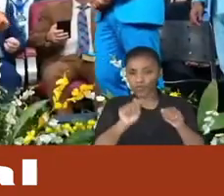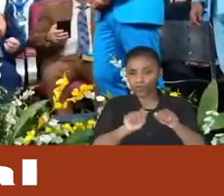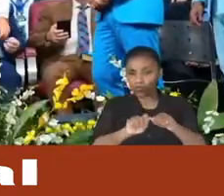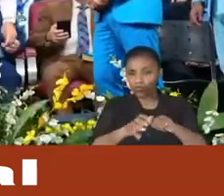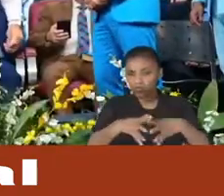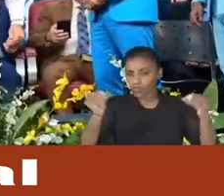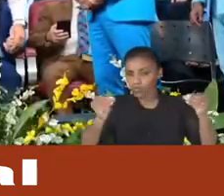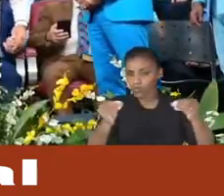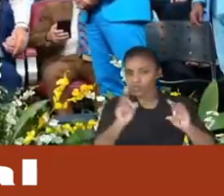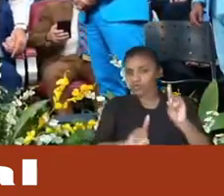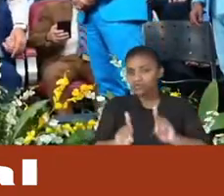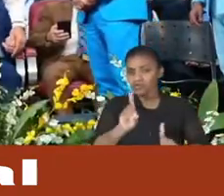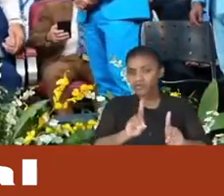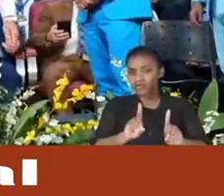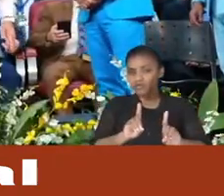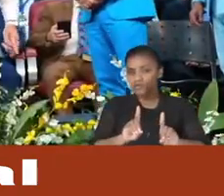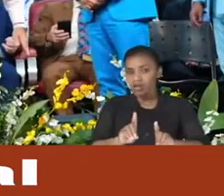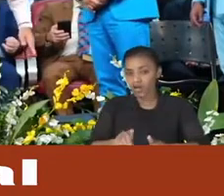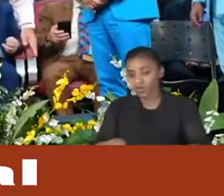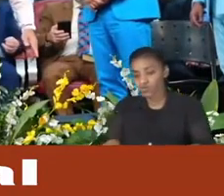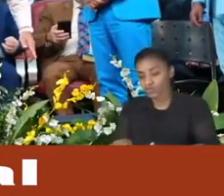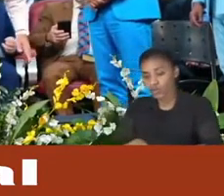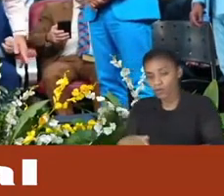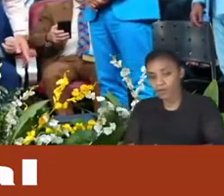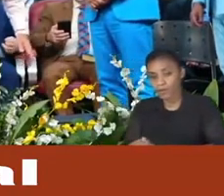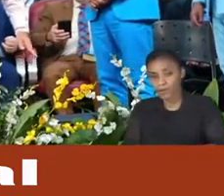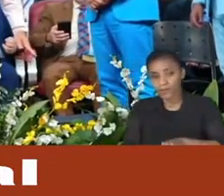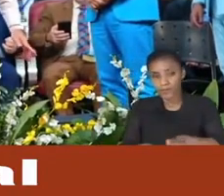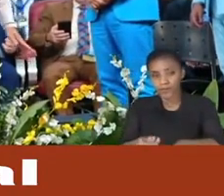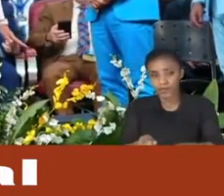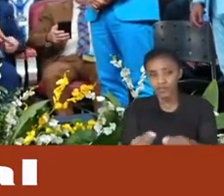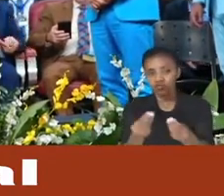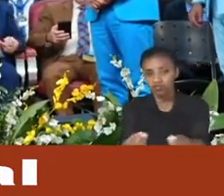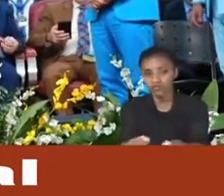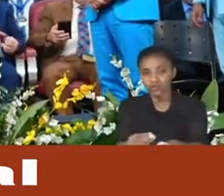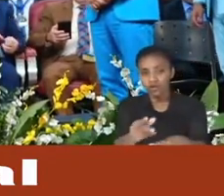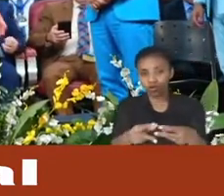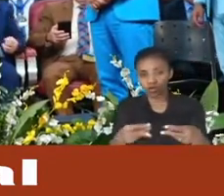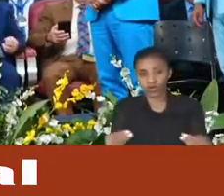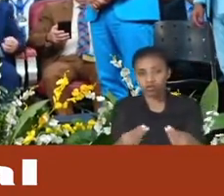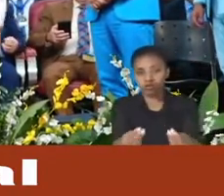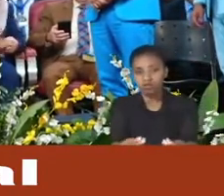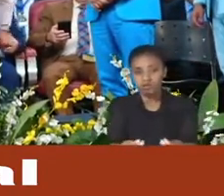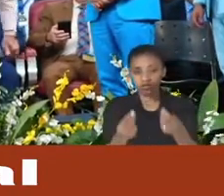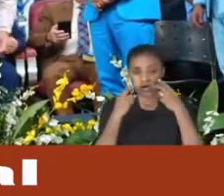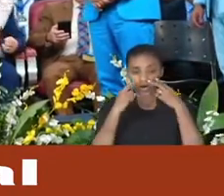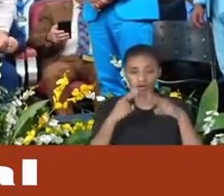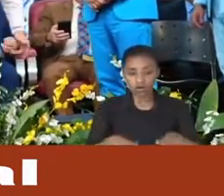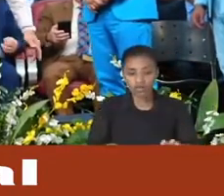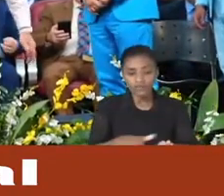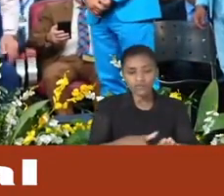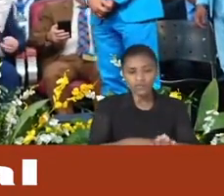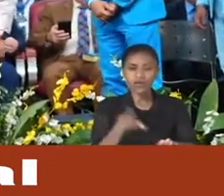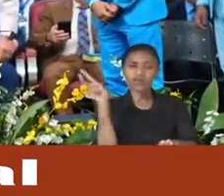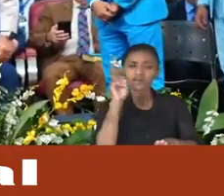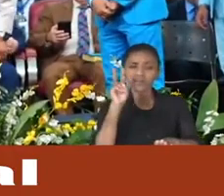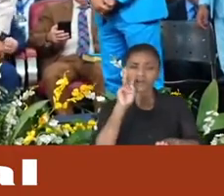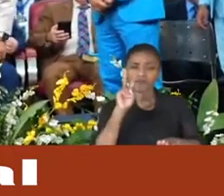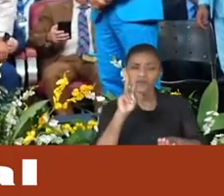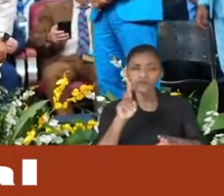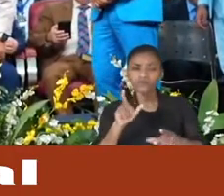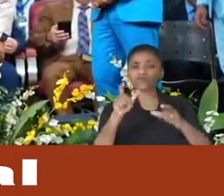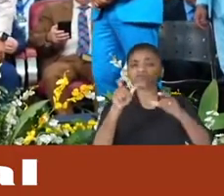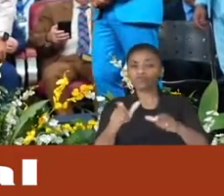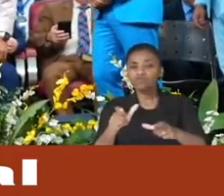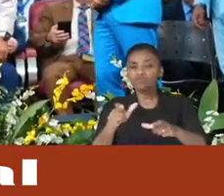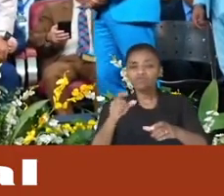A Bíblia diz, onde a planta do seu pé pisar, eu te dou por herança. Olhe para o seu pé. Tenta lembrar a última vez que você viu